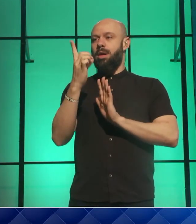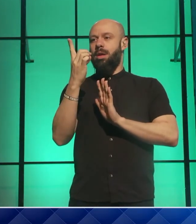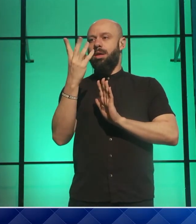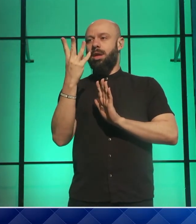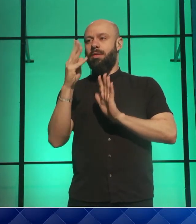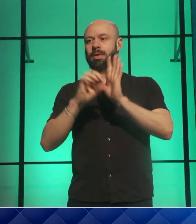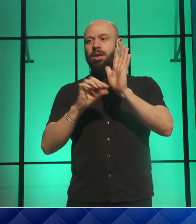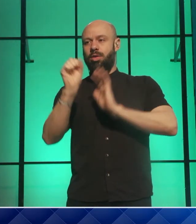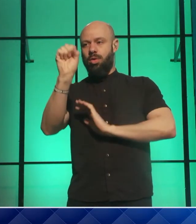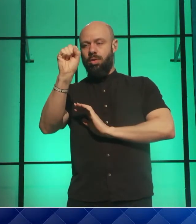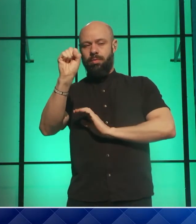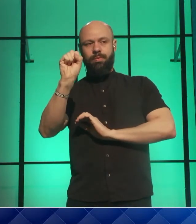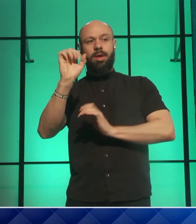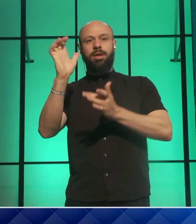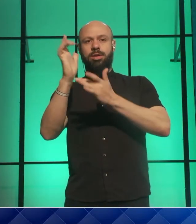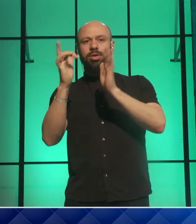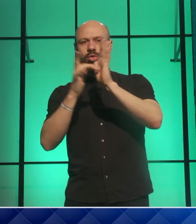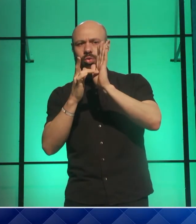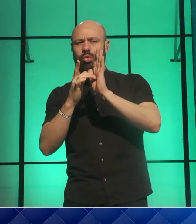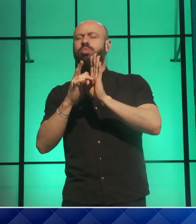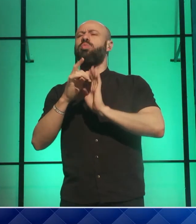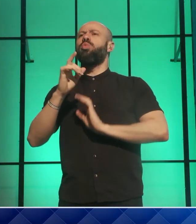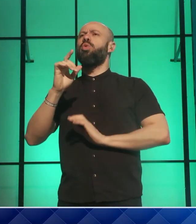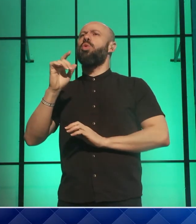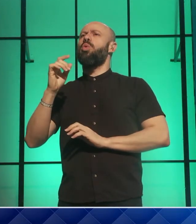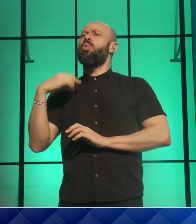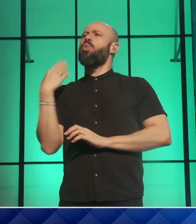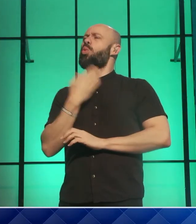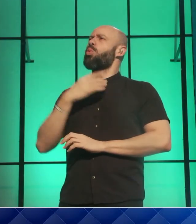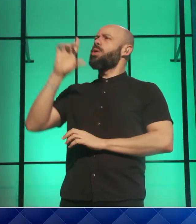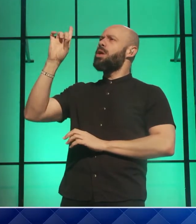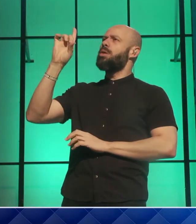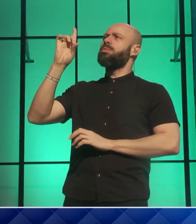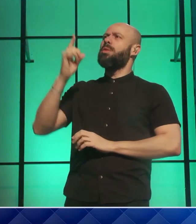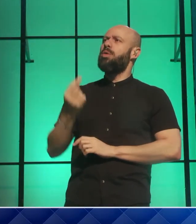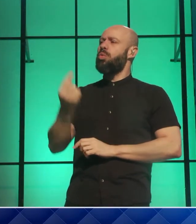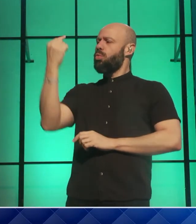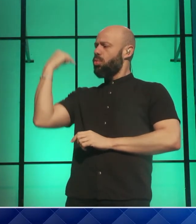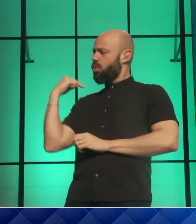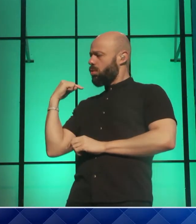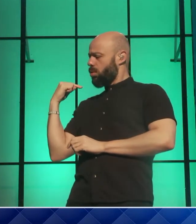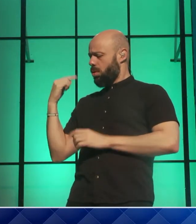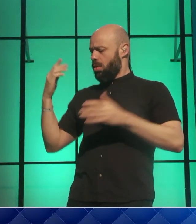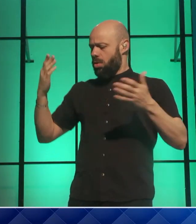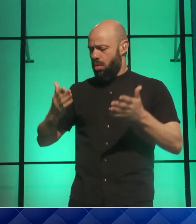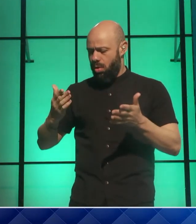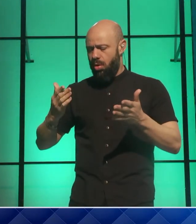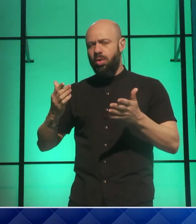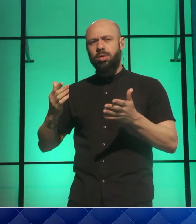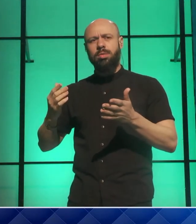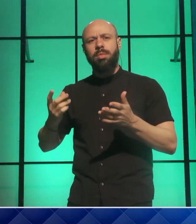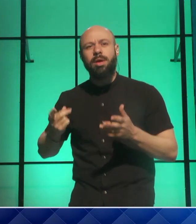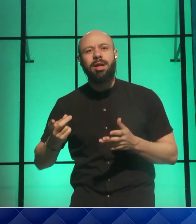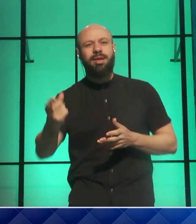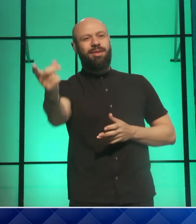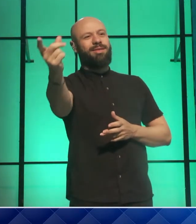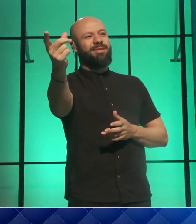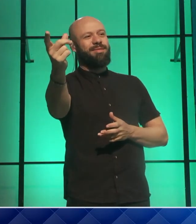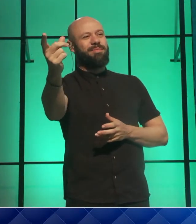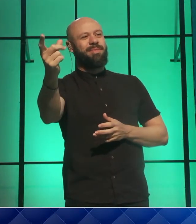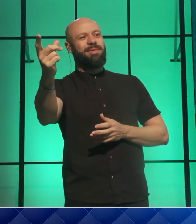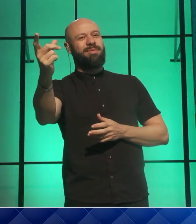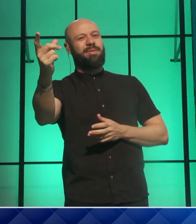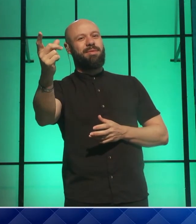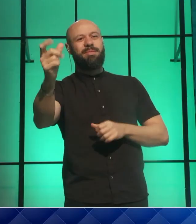Cristo, o nosso Deus, Ele é o mesmo ontem, Ele é o mesmo hoje e Ele será o mesmo para